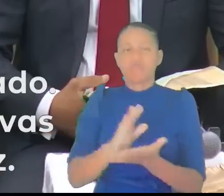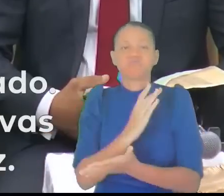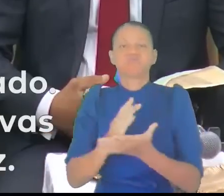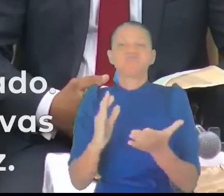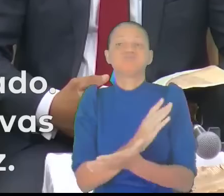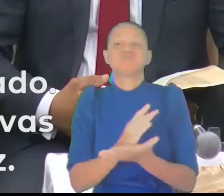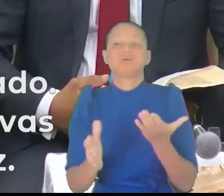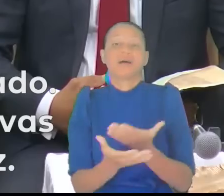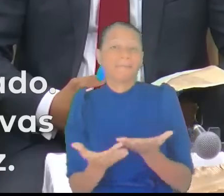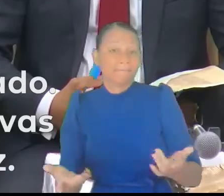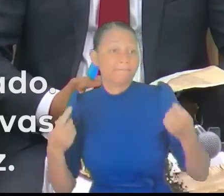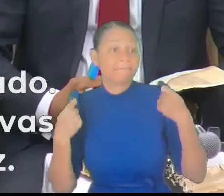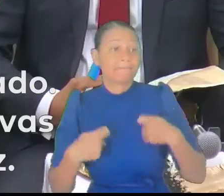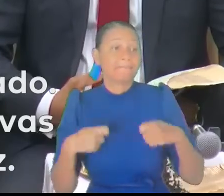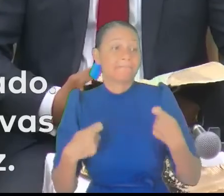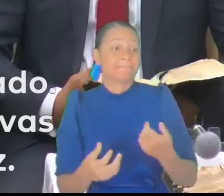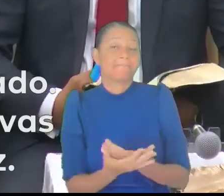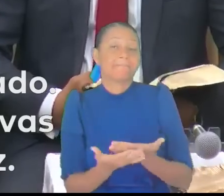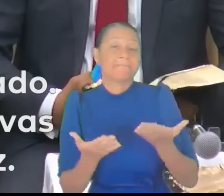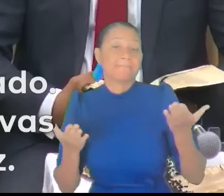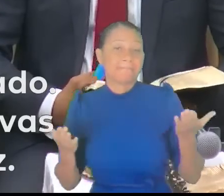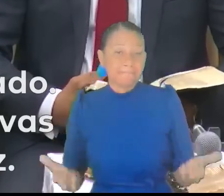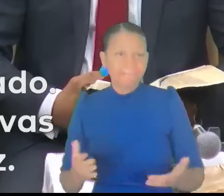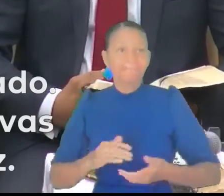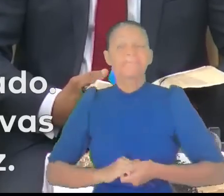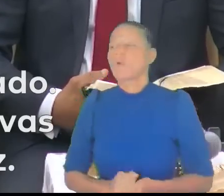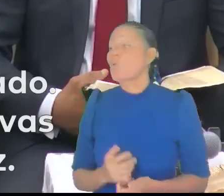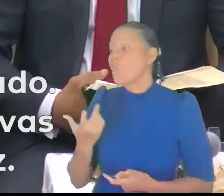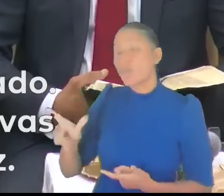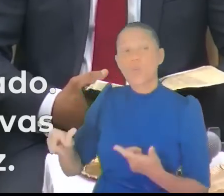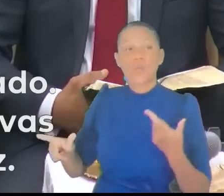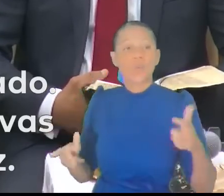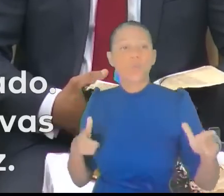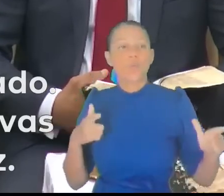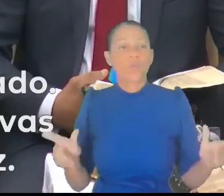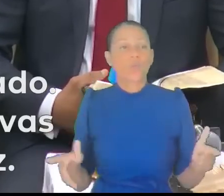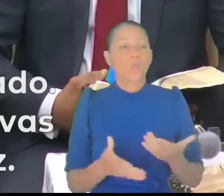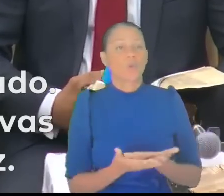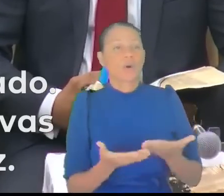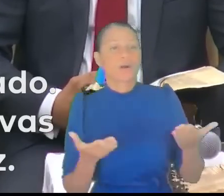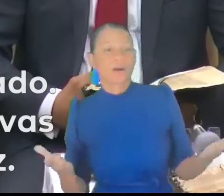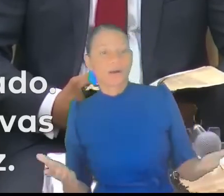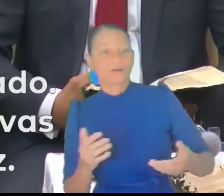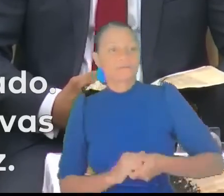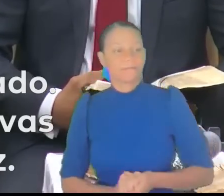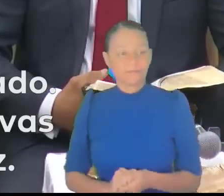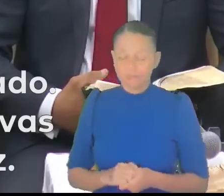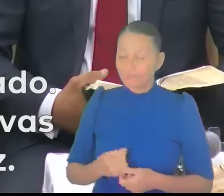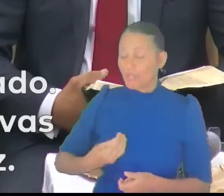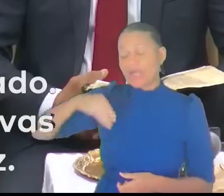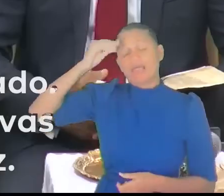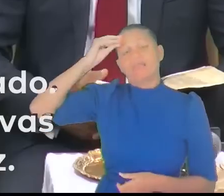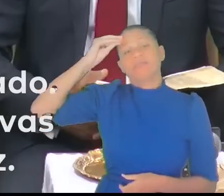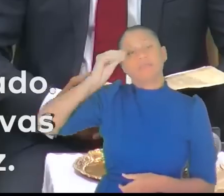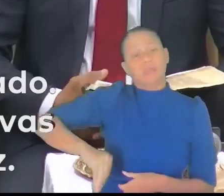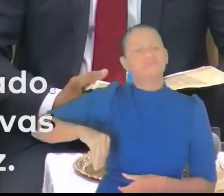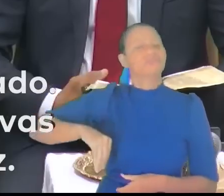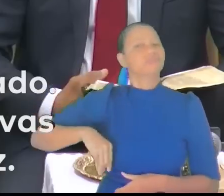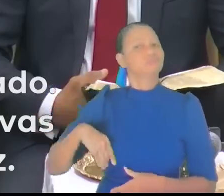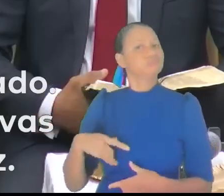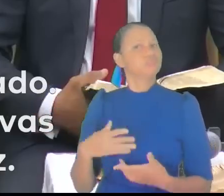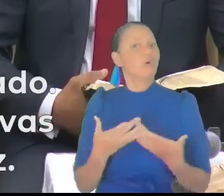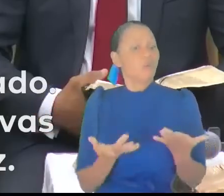e devemos nos revestir de outras. Ele diz: rejeitemos, pois,